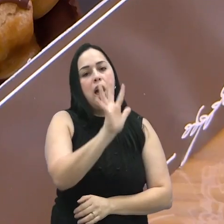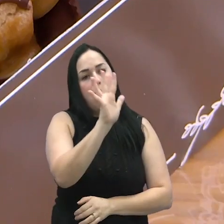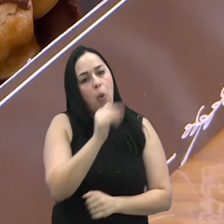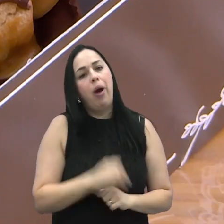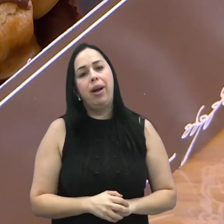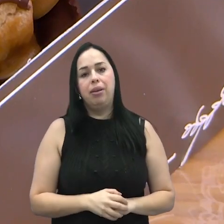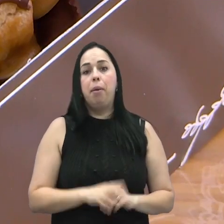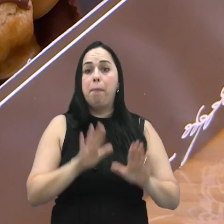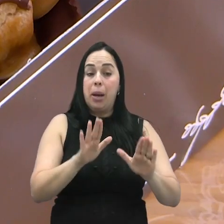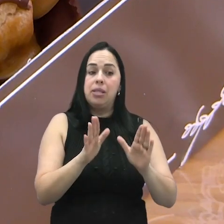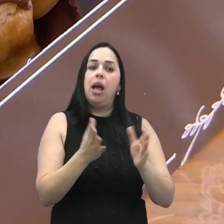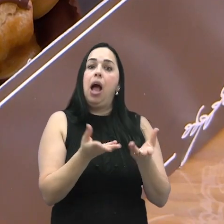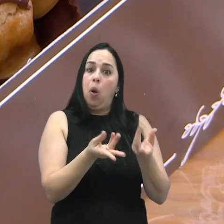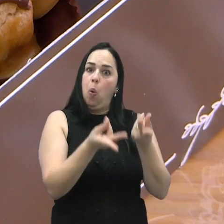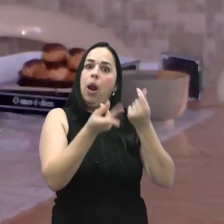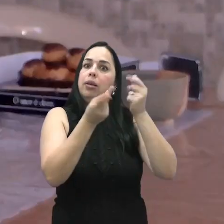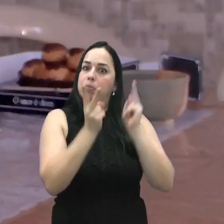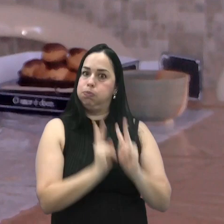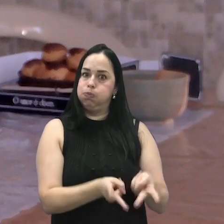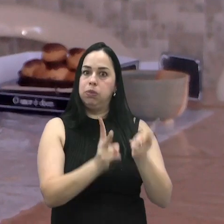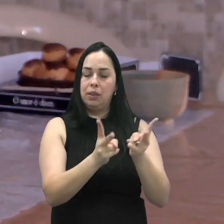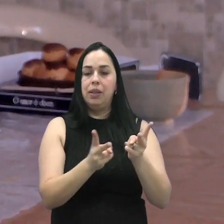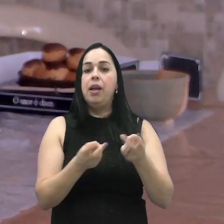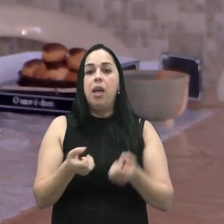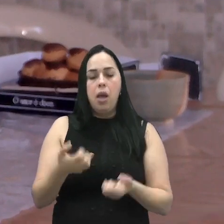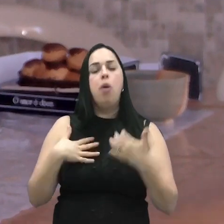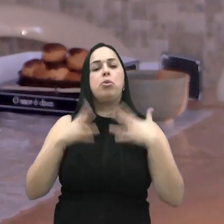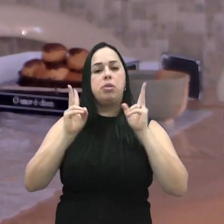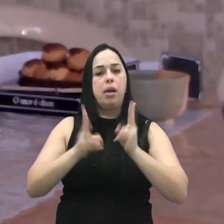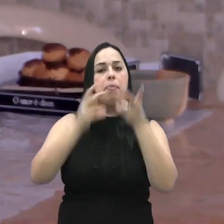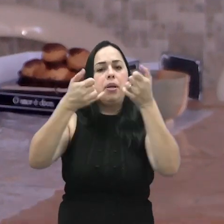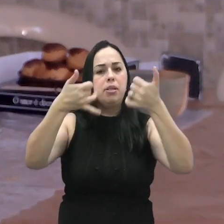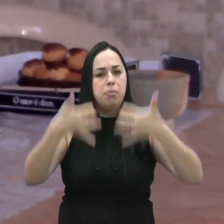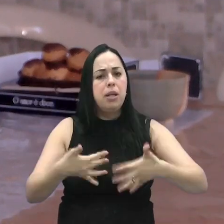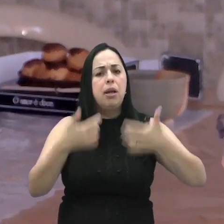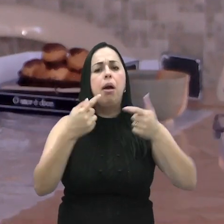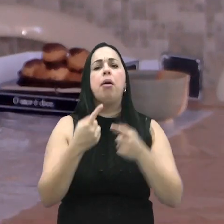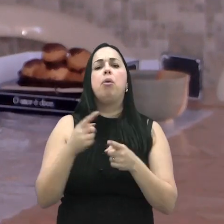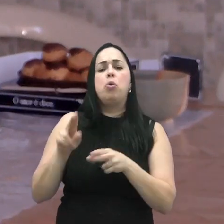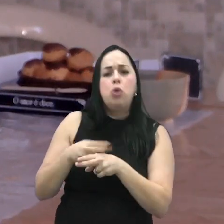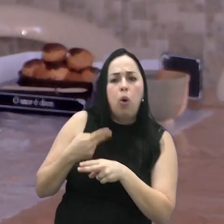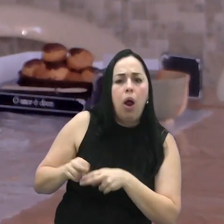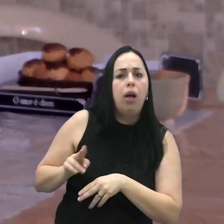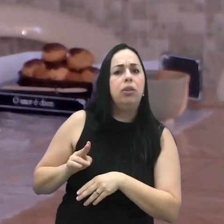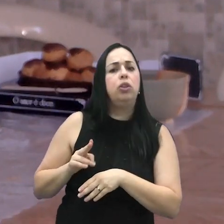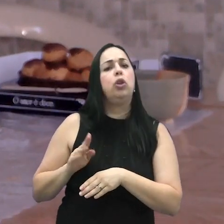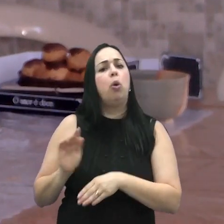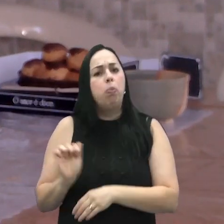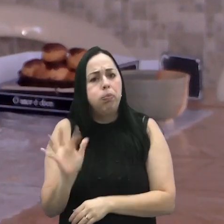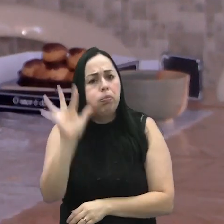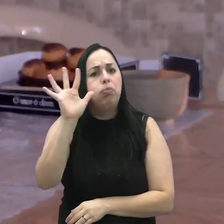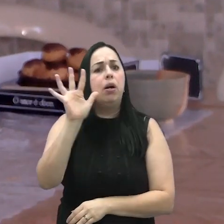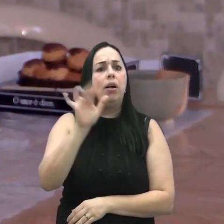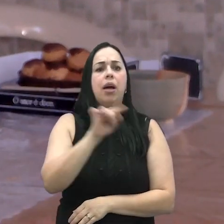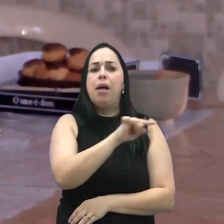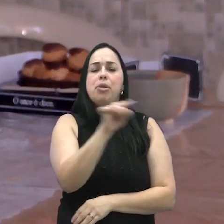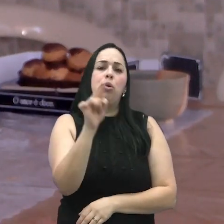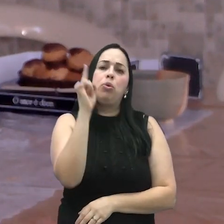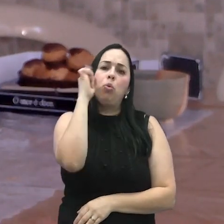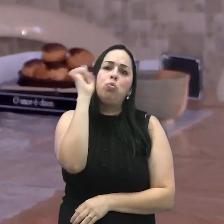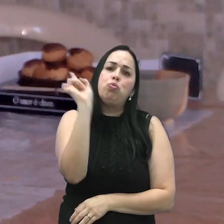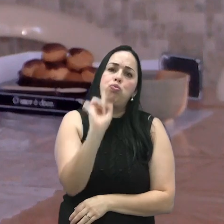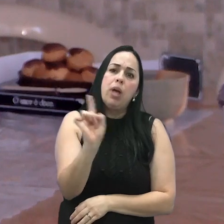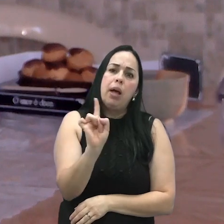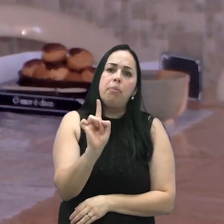caro para não perder a qualidade. Explicar o porquê desse aumento, porque às vezes a pessoa não entende que tudo